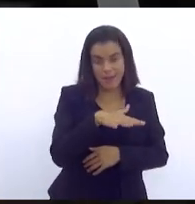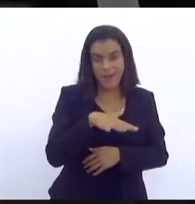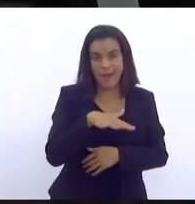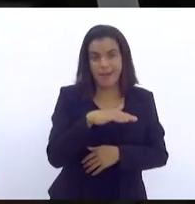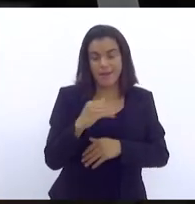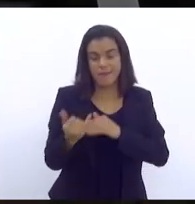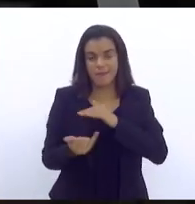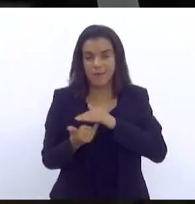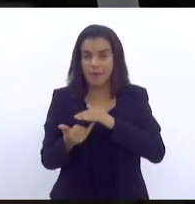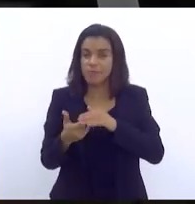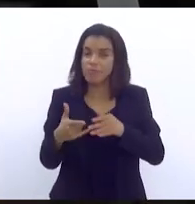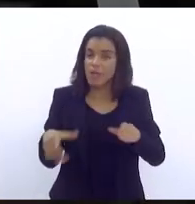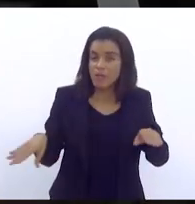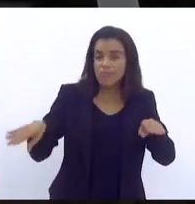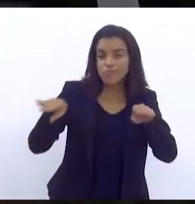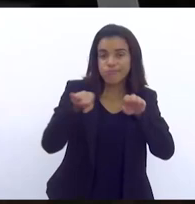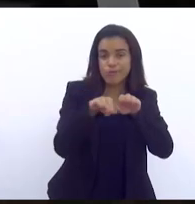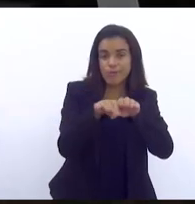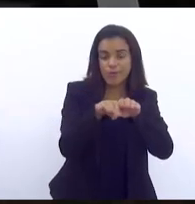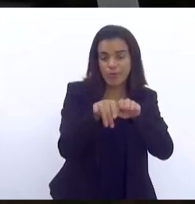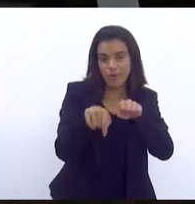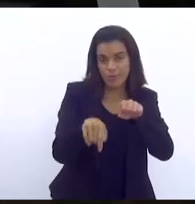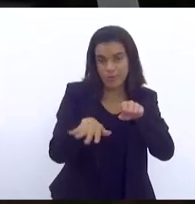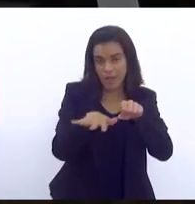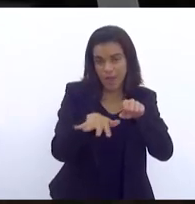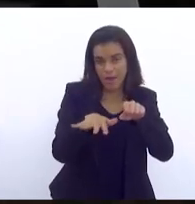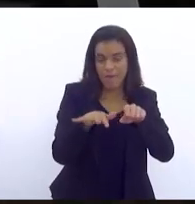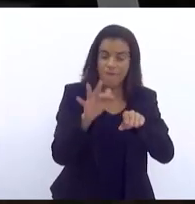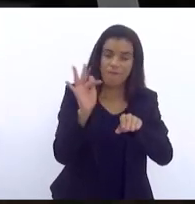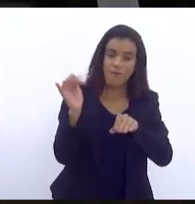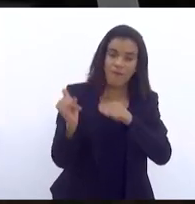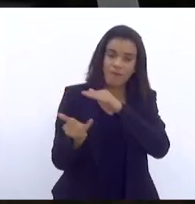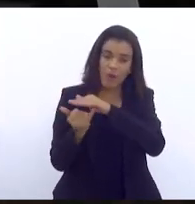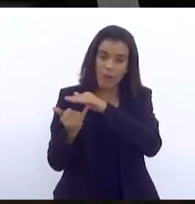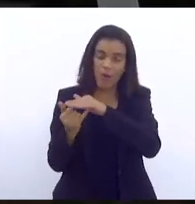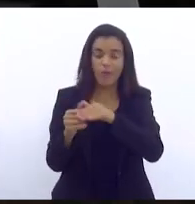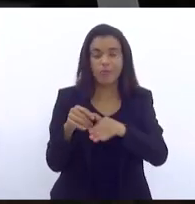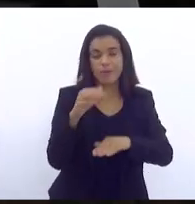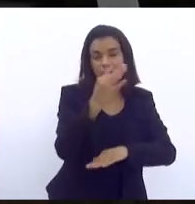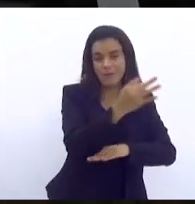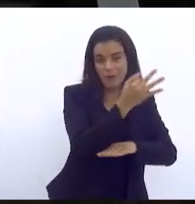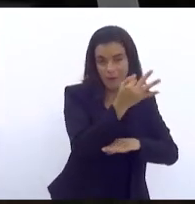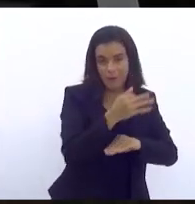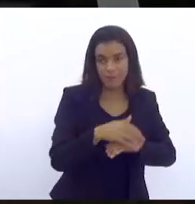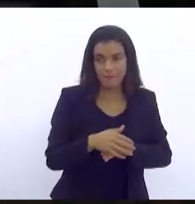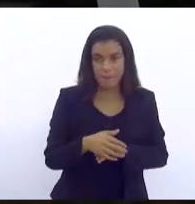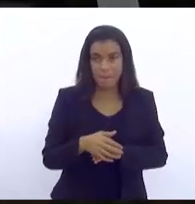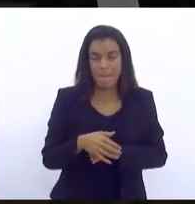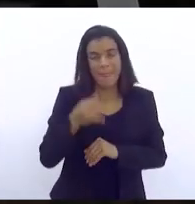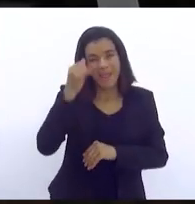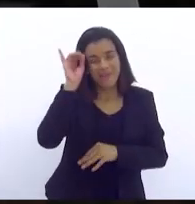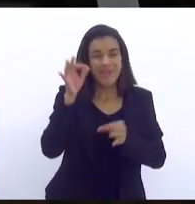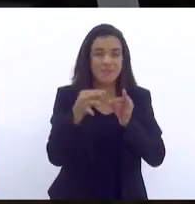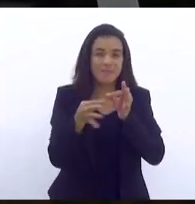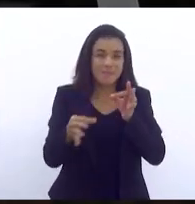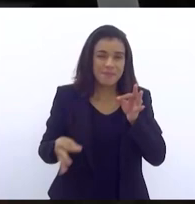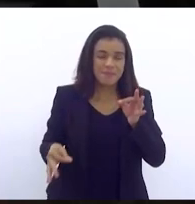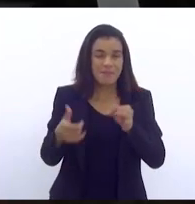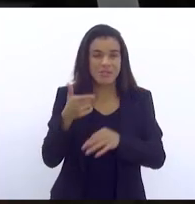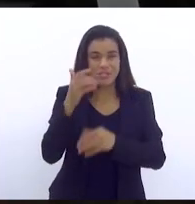informal seja igual da área formal eh sem delongas aqui até para que a gente possa cumprir o tempo da